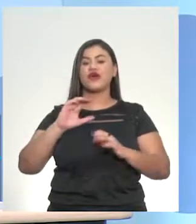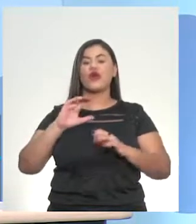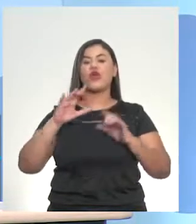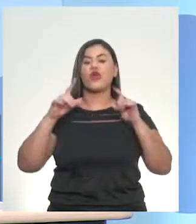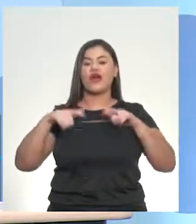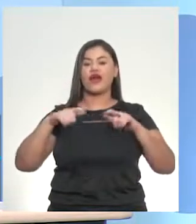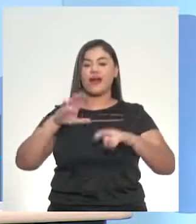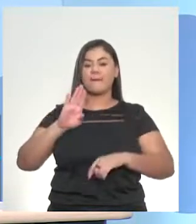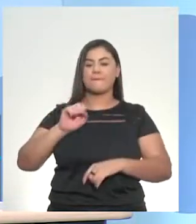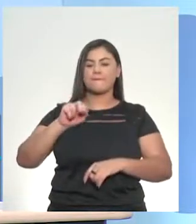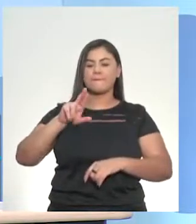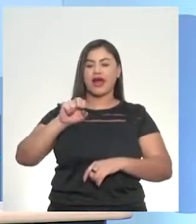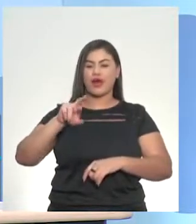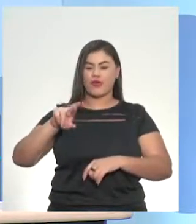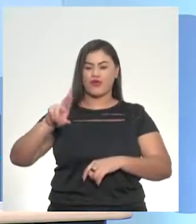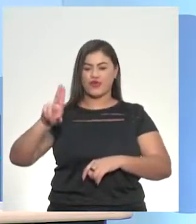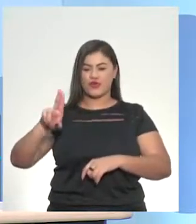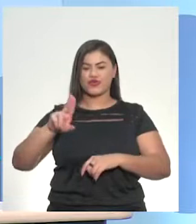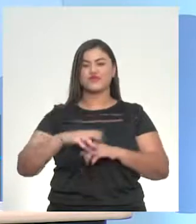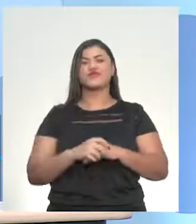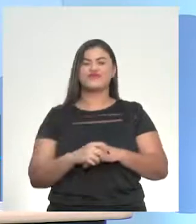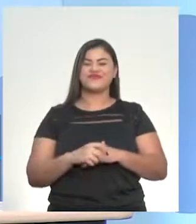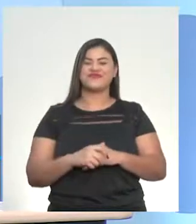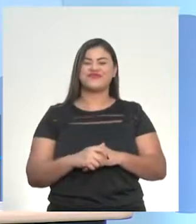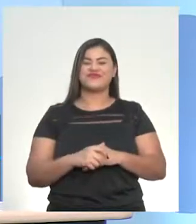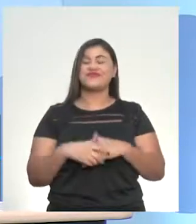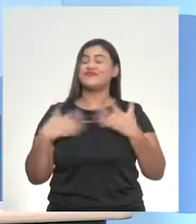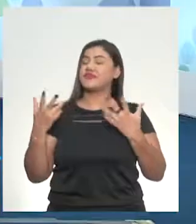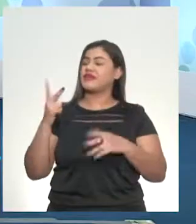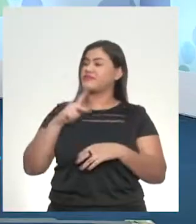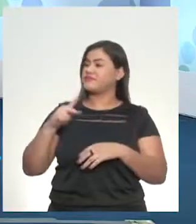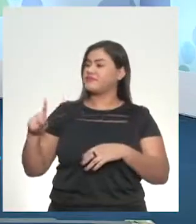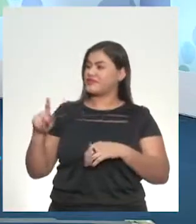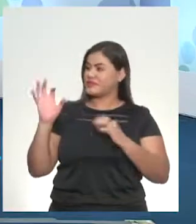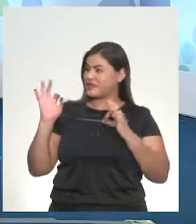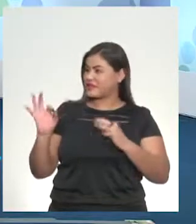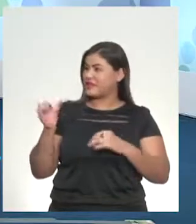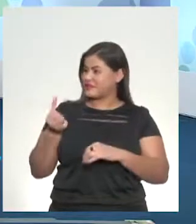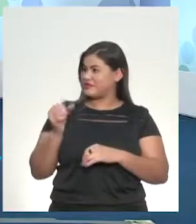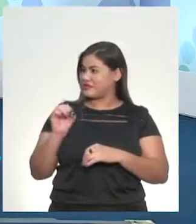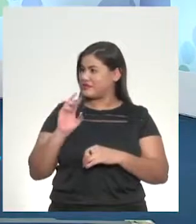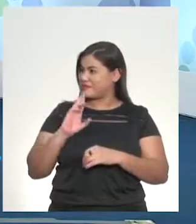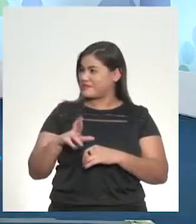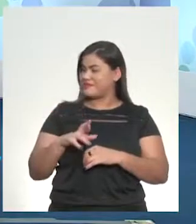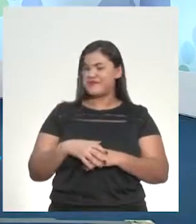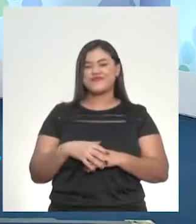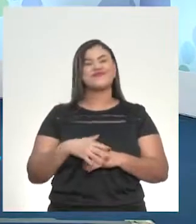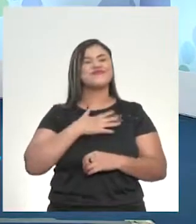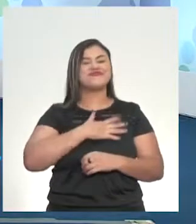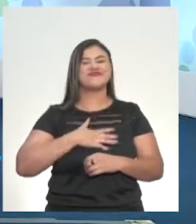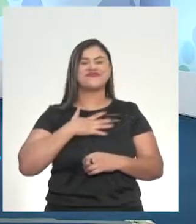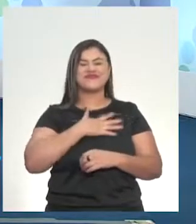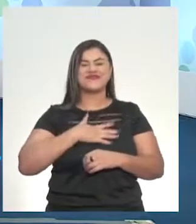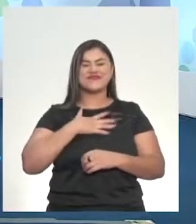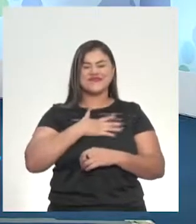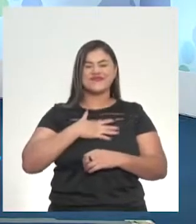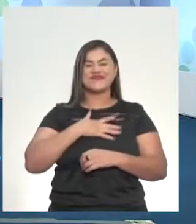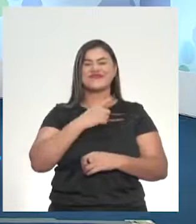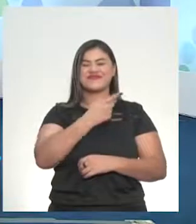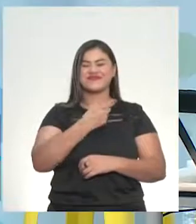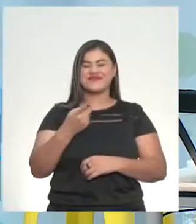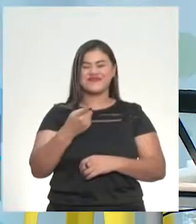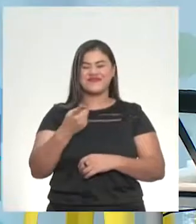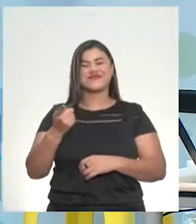Bauru, da Escola Azarias Leite. E aí, professora Inês, é 60? Estou gostando de ver, pessoal da segunda série